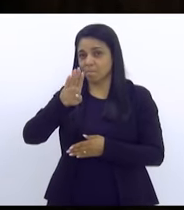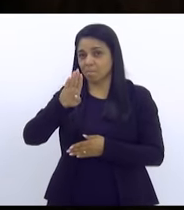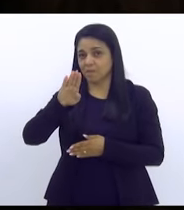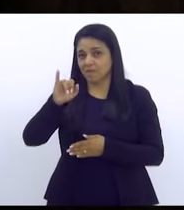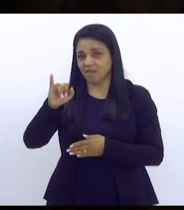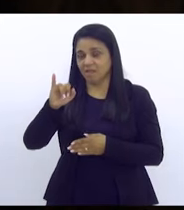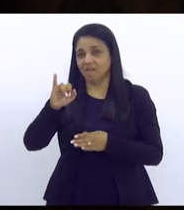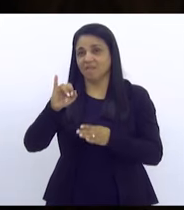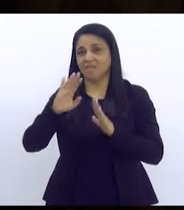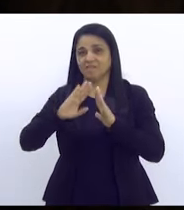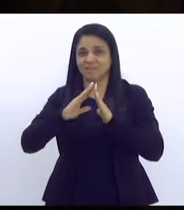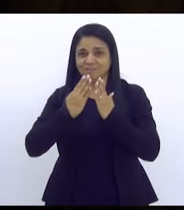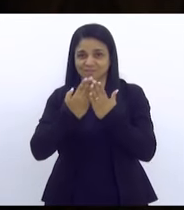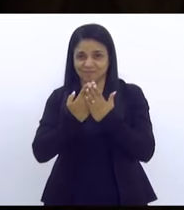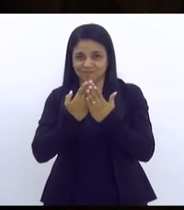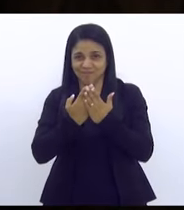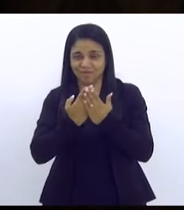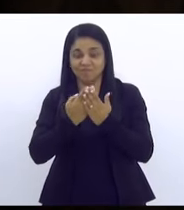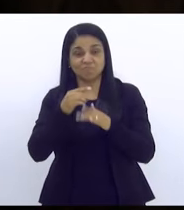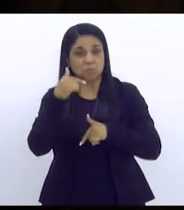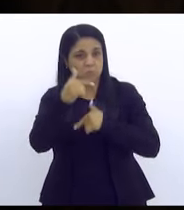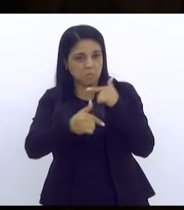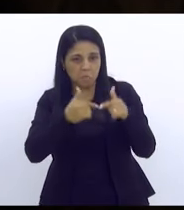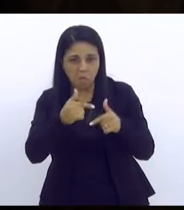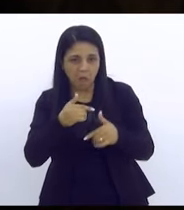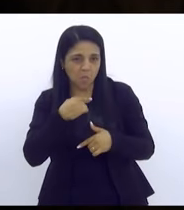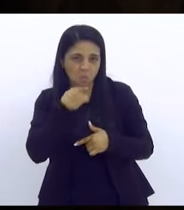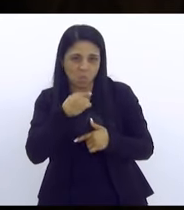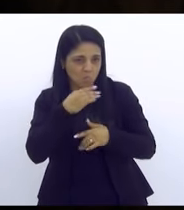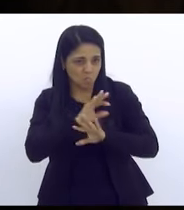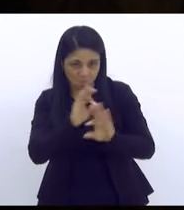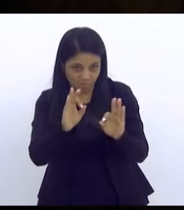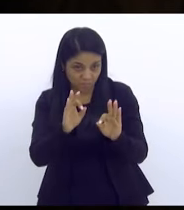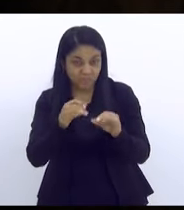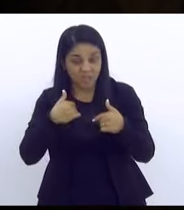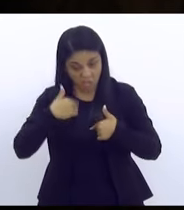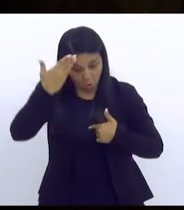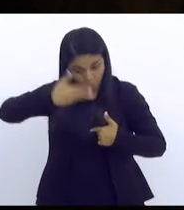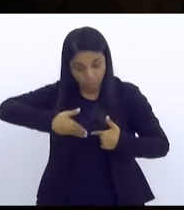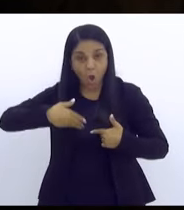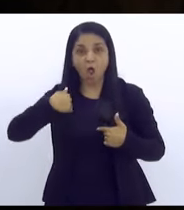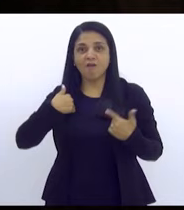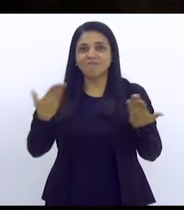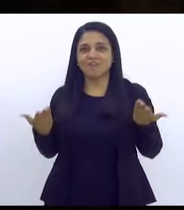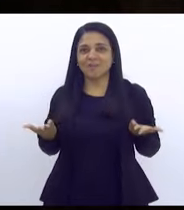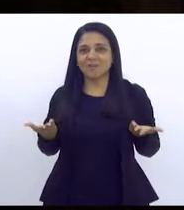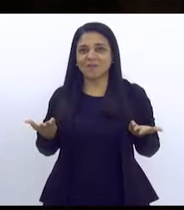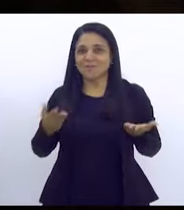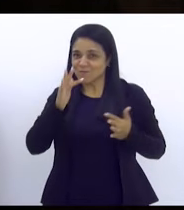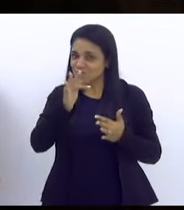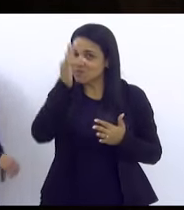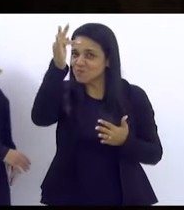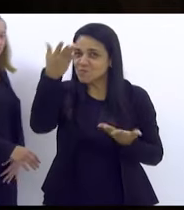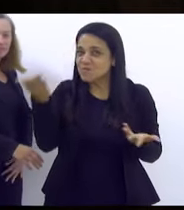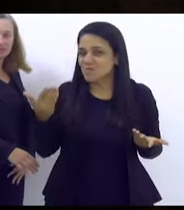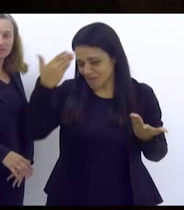claro que o trabalho de vocês não são em vão, porque eu sou uma prova disso, de que dá frutos a EBI.